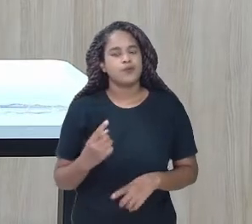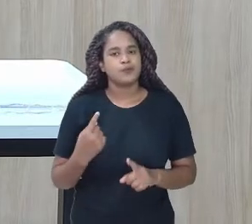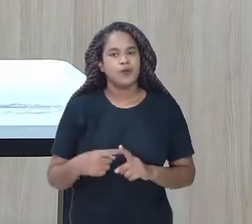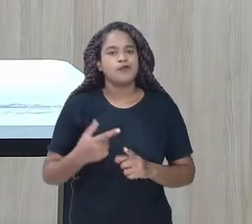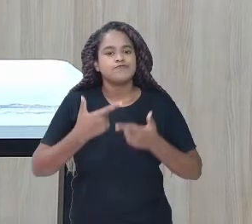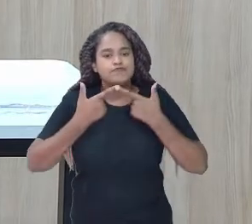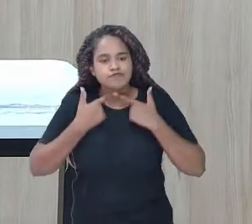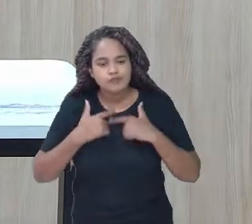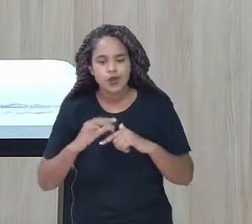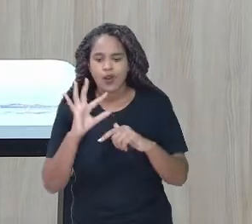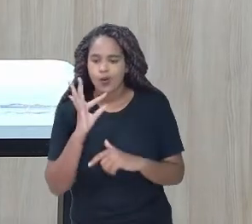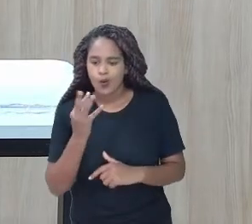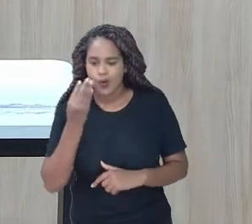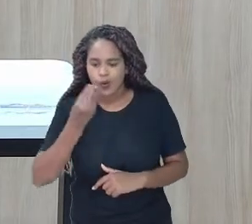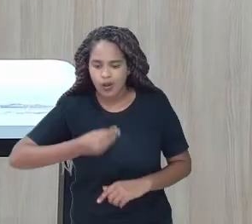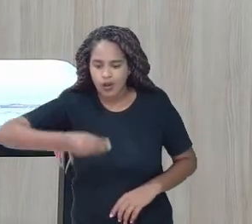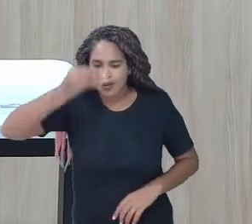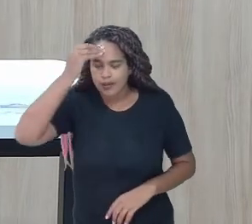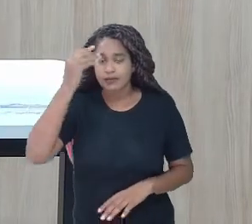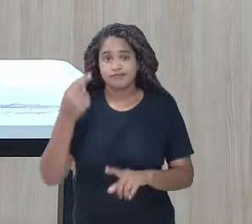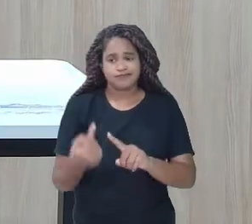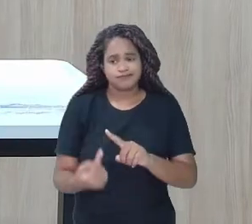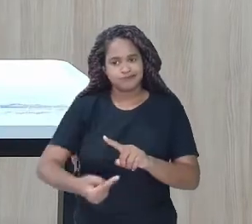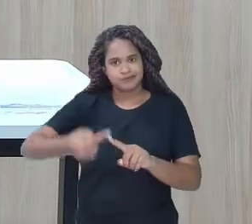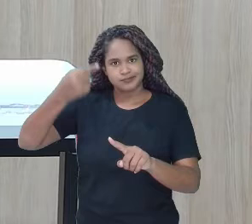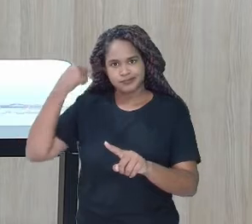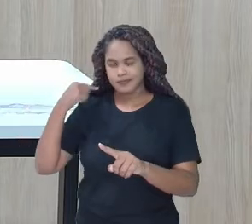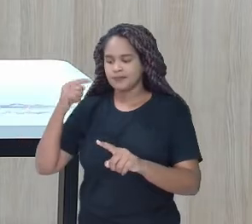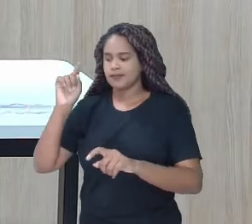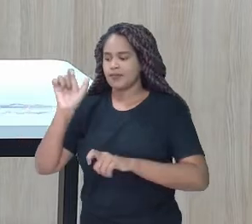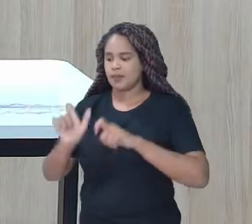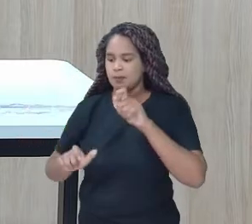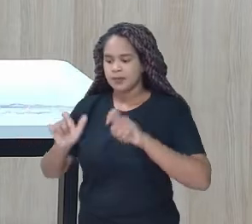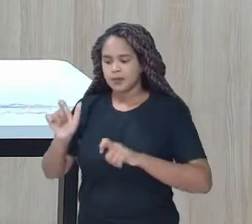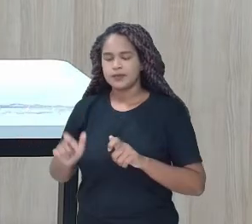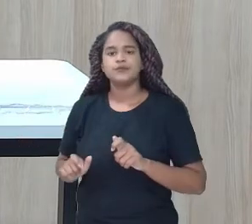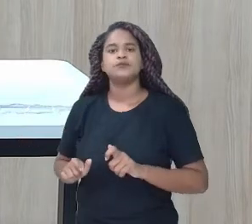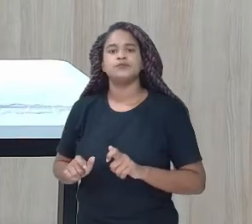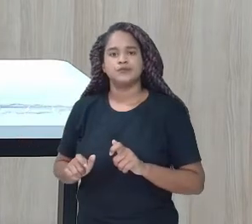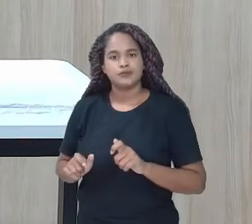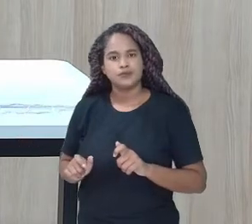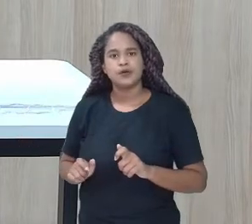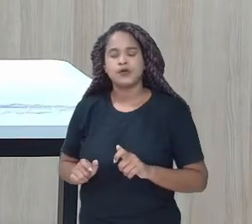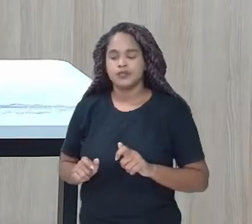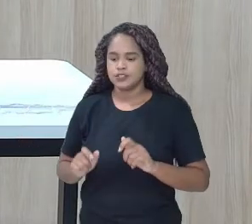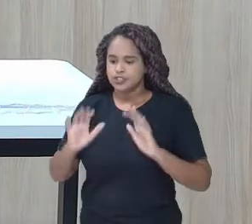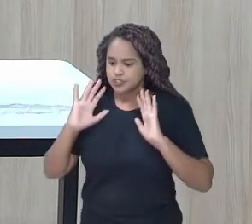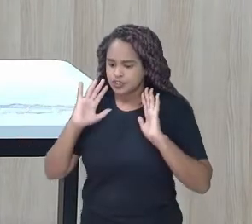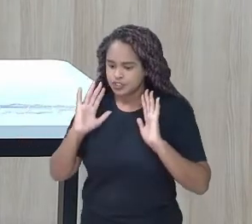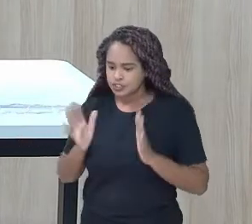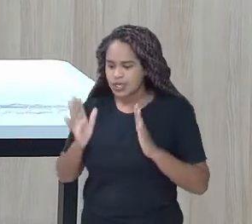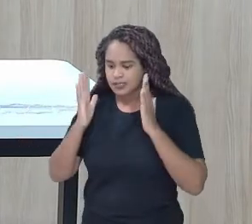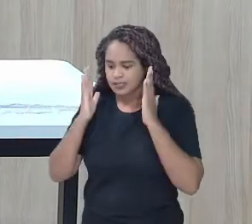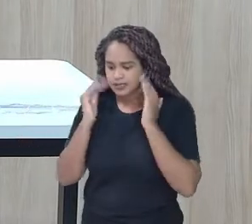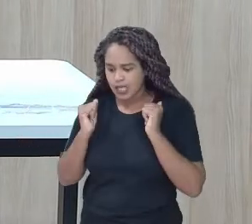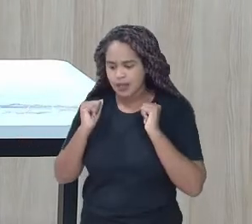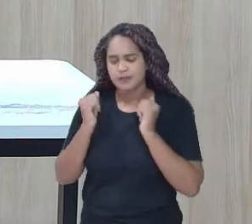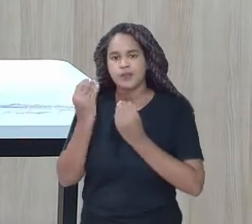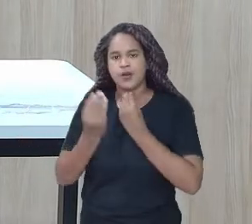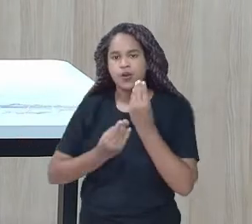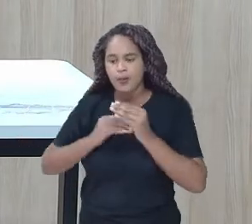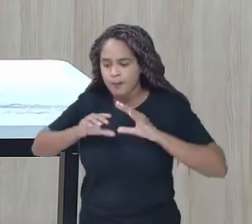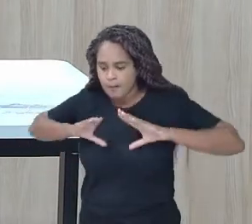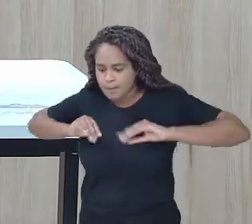o conhecimento. Antigamente, muitas pessoas já se criavam entendendo, né, de eletricidade. Se o pai mexia